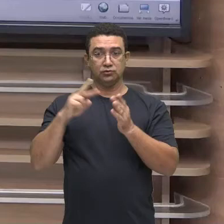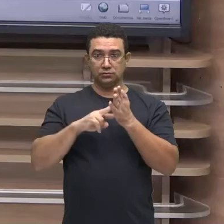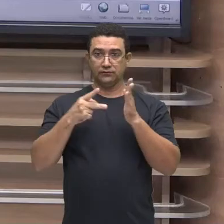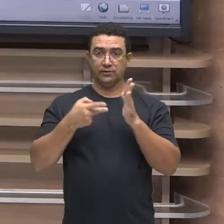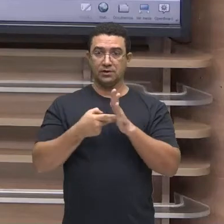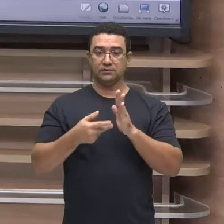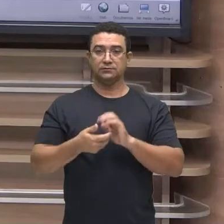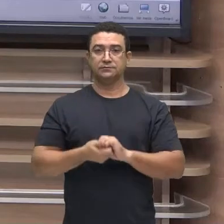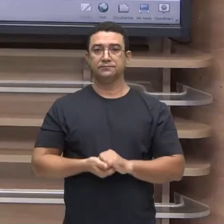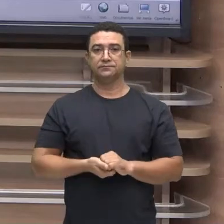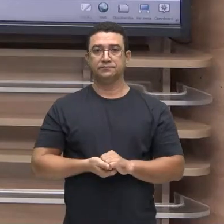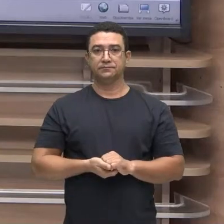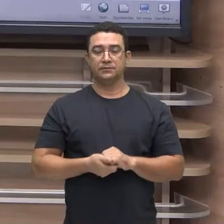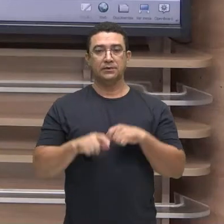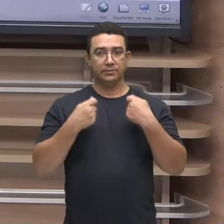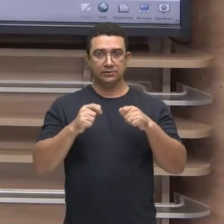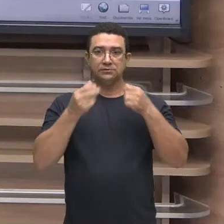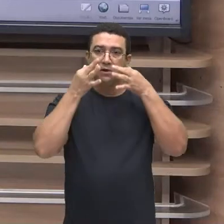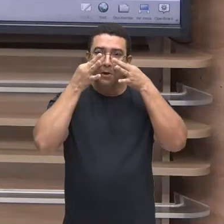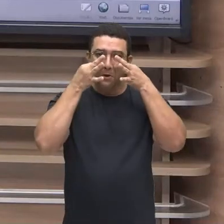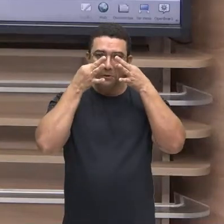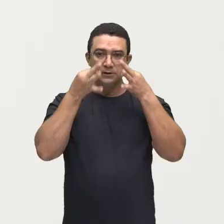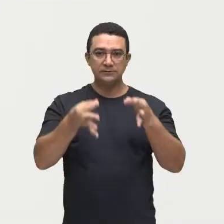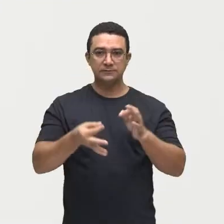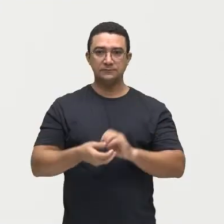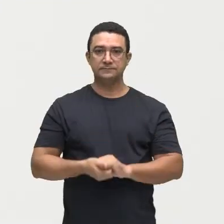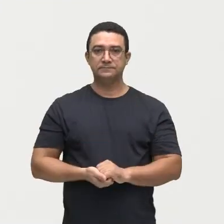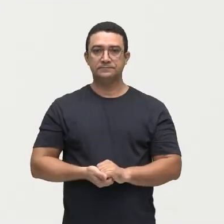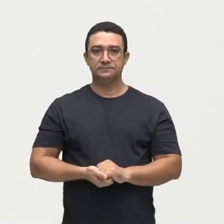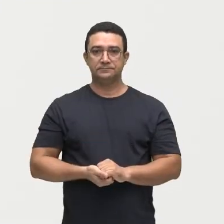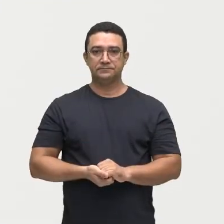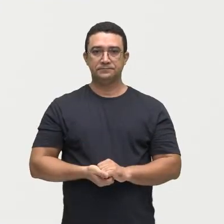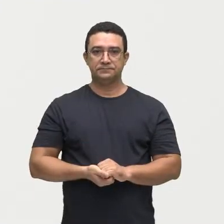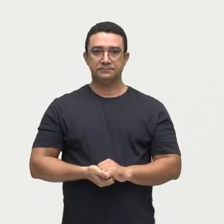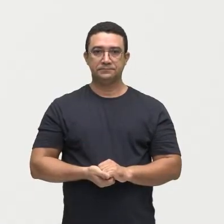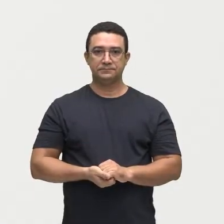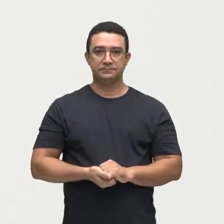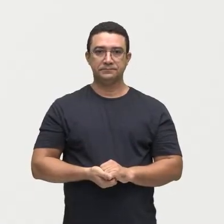função. Então, prestar bastante atenção nesse sentido aí.